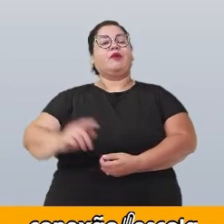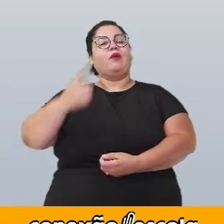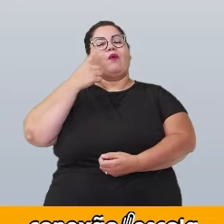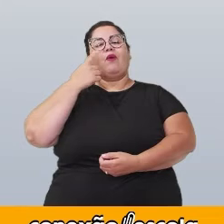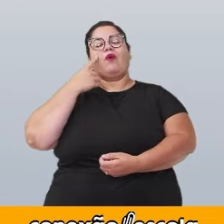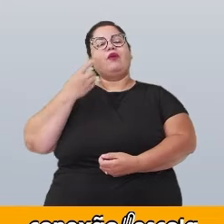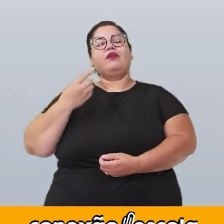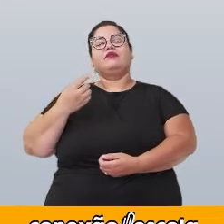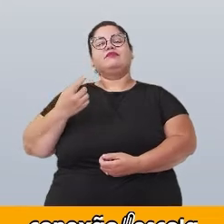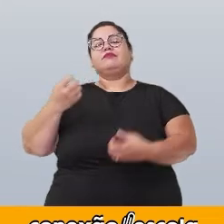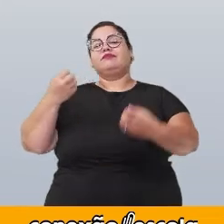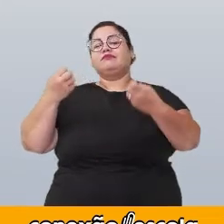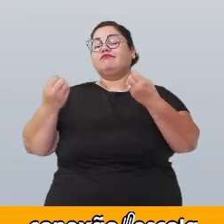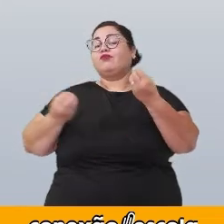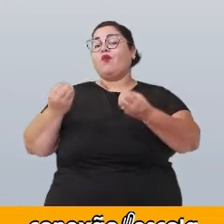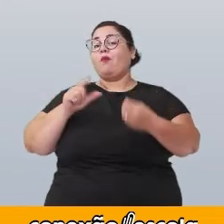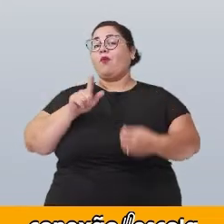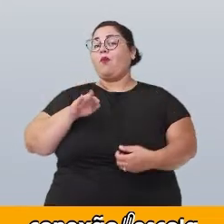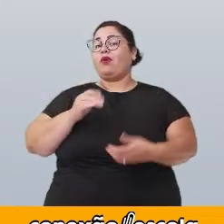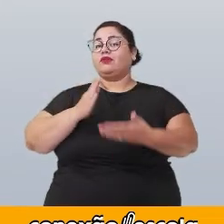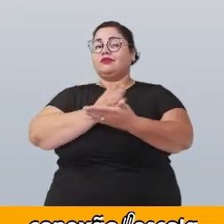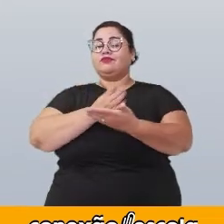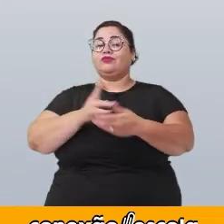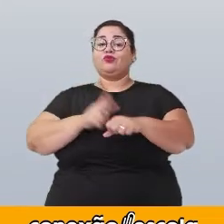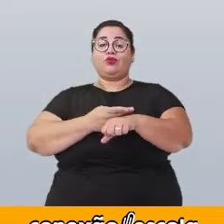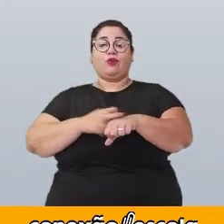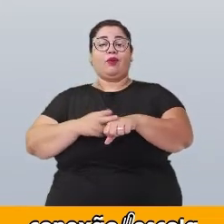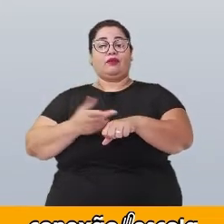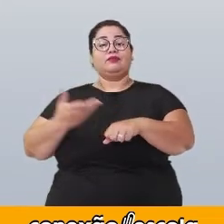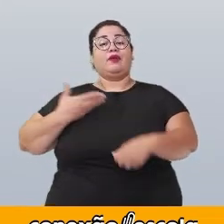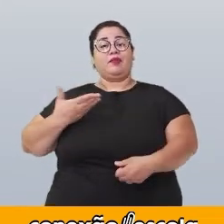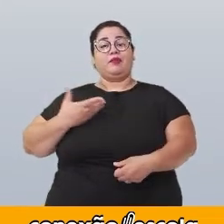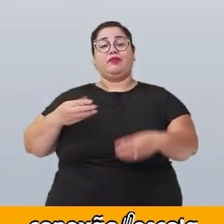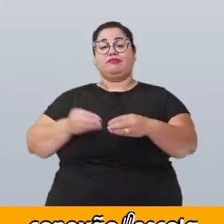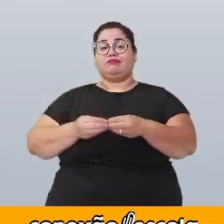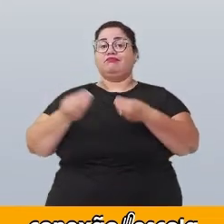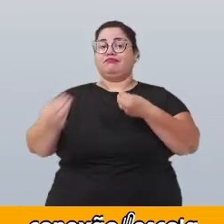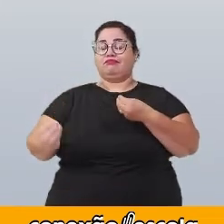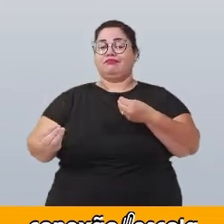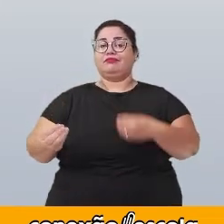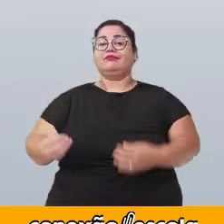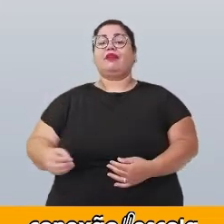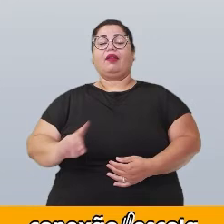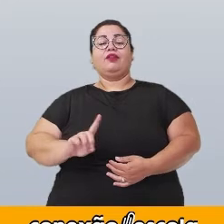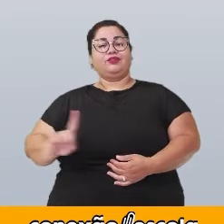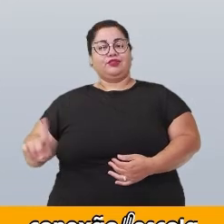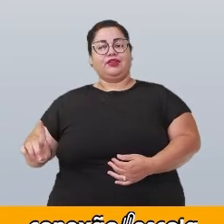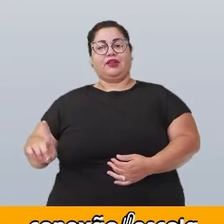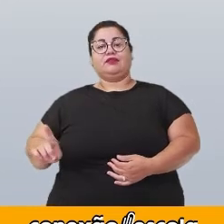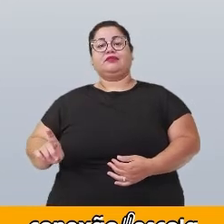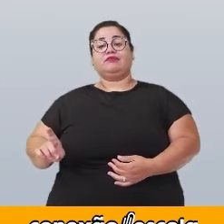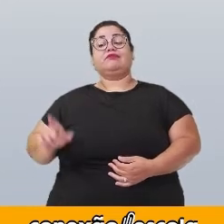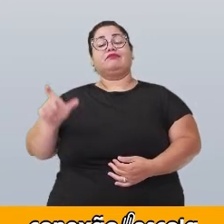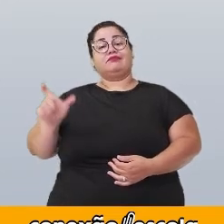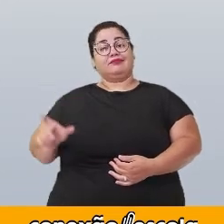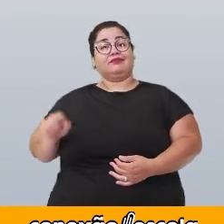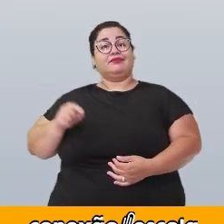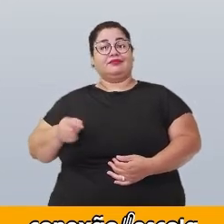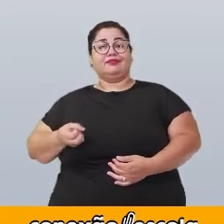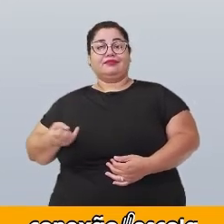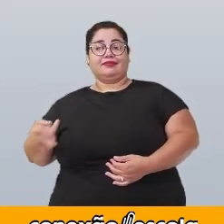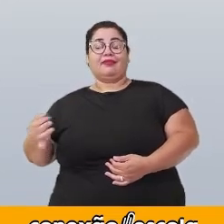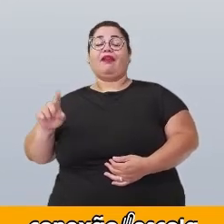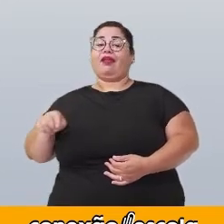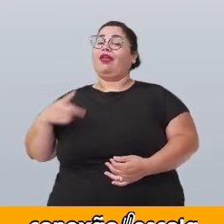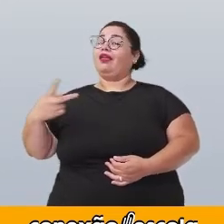Veja como Lucas dividiu a barra de chocolate com seu amigo. Do lado direito está a parte de Lucas